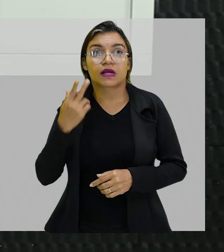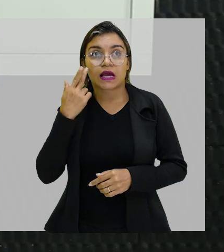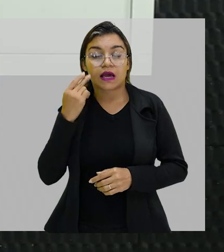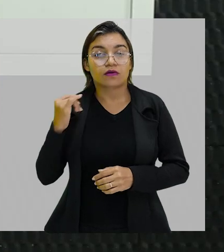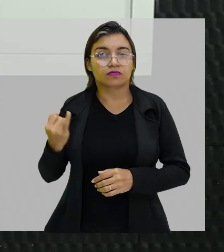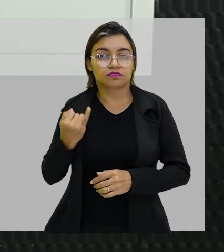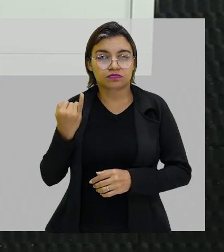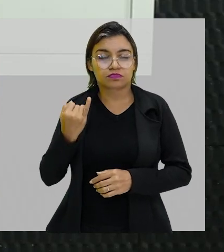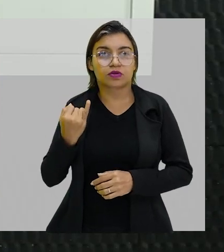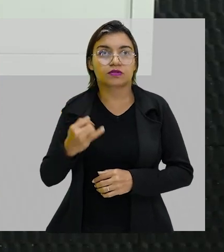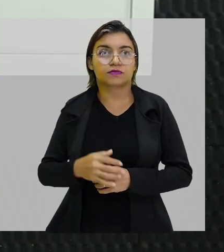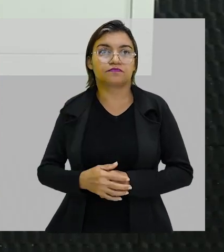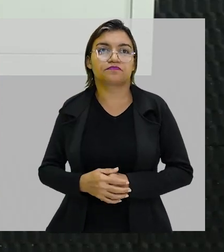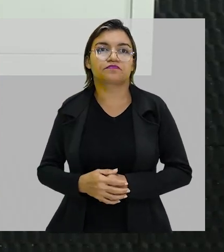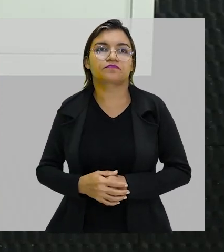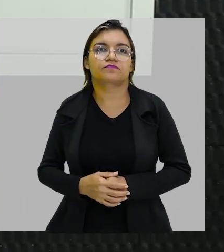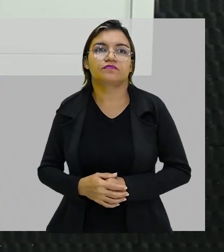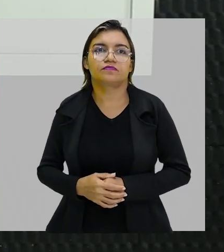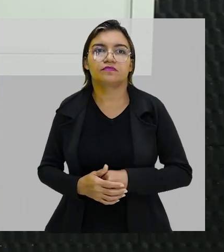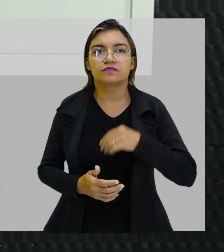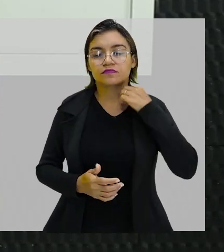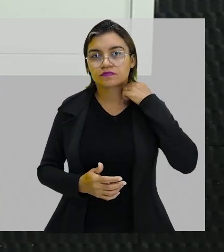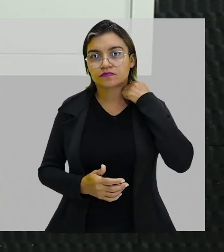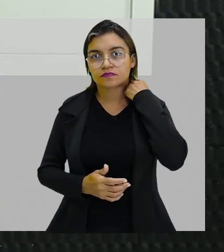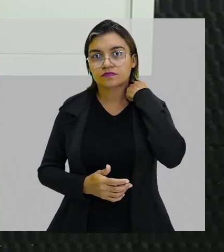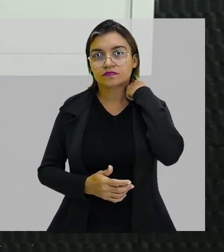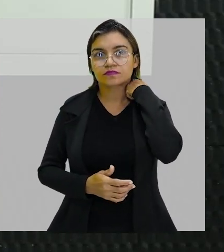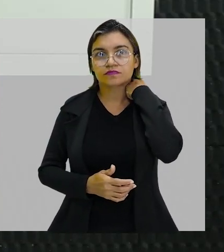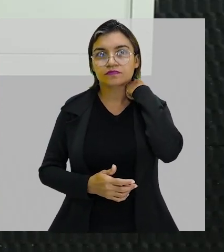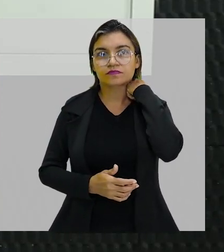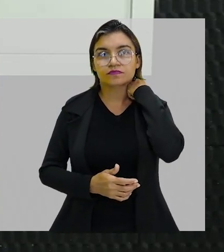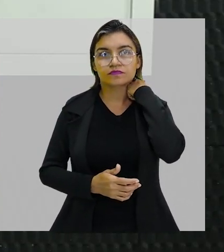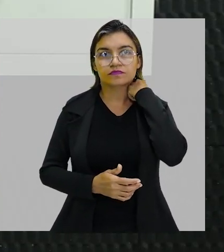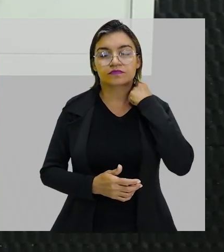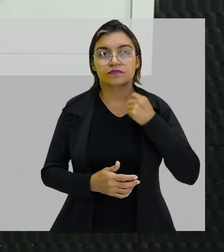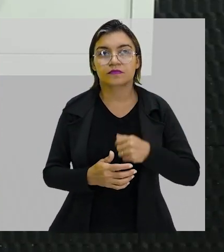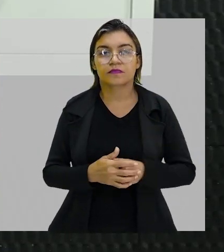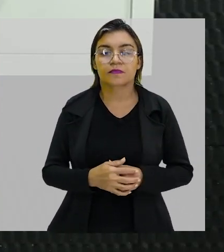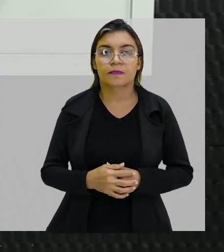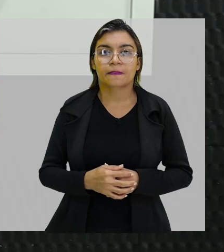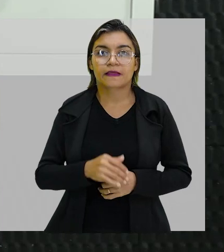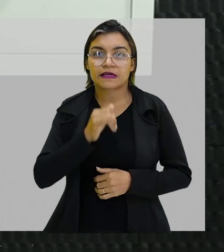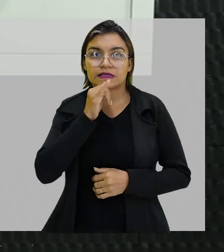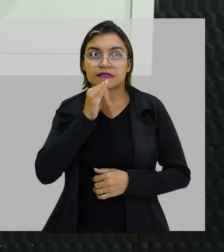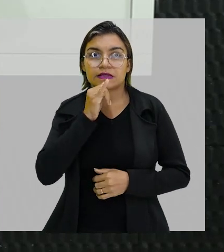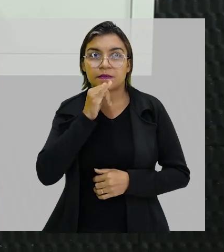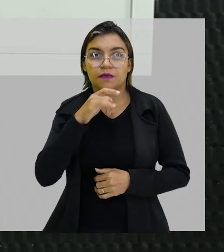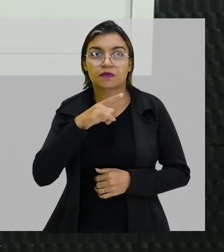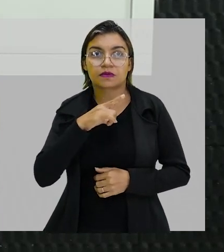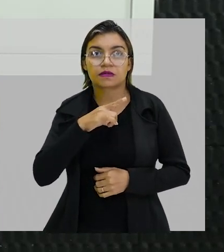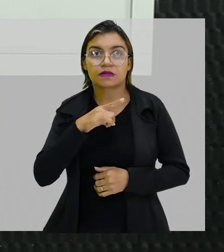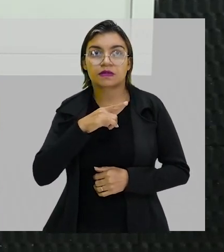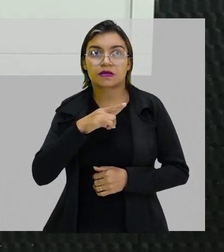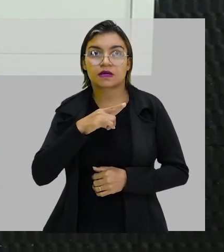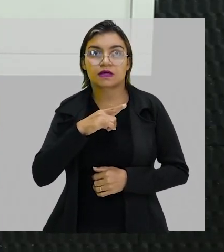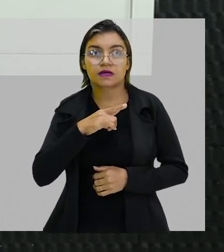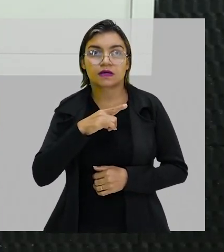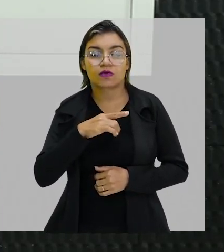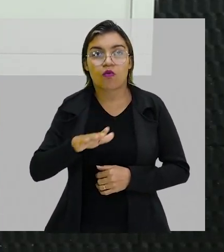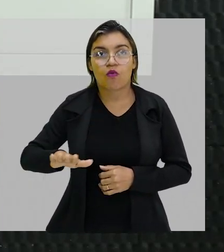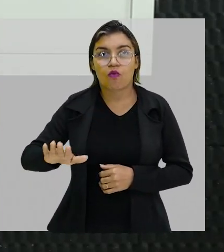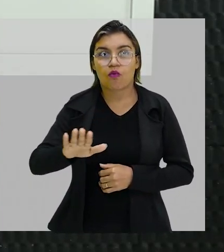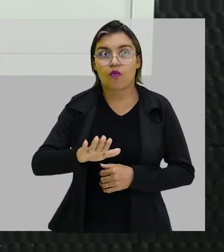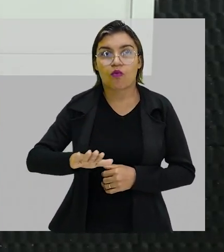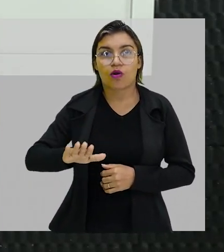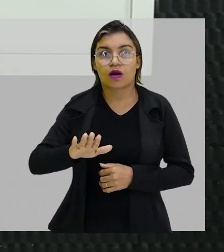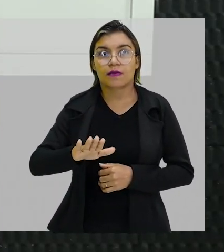é campo, ele é área e ele é o cosseno deste ângulo bem aqui, ó, no caso que